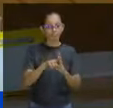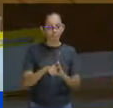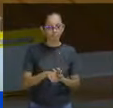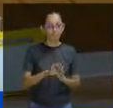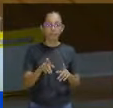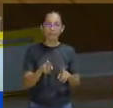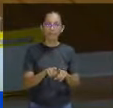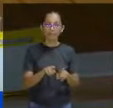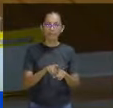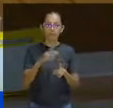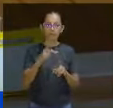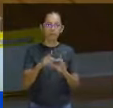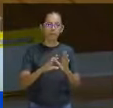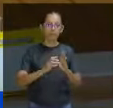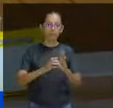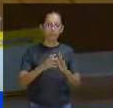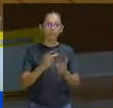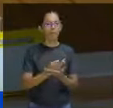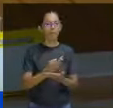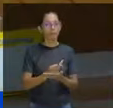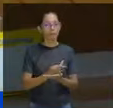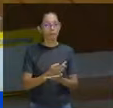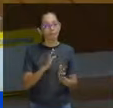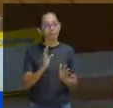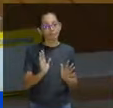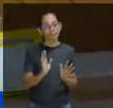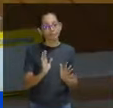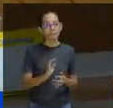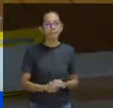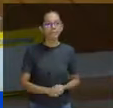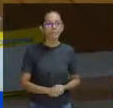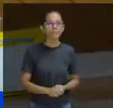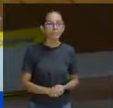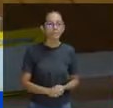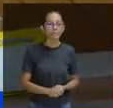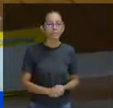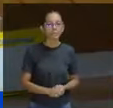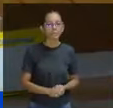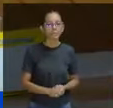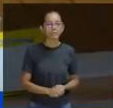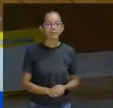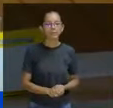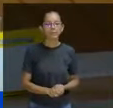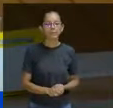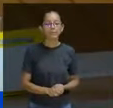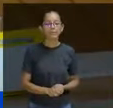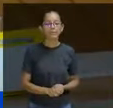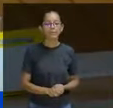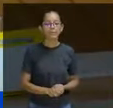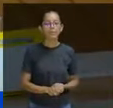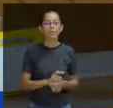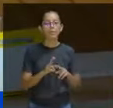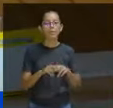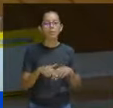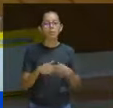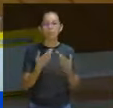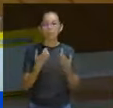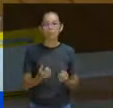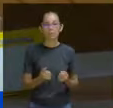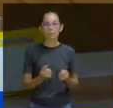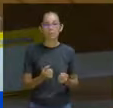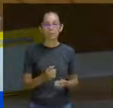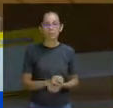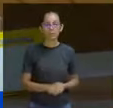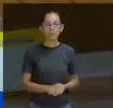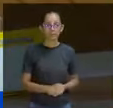falha grosseira que poderia não justificar a reprovação, mas dificultaria mesmo e poderia, no mínimo,